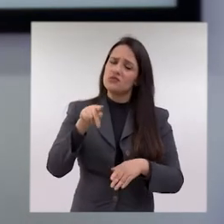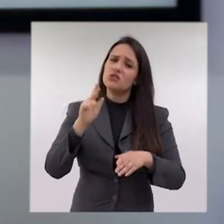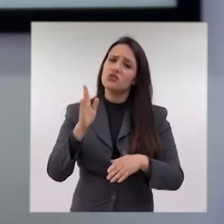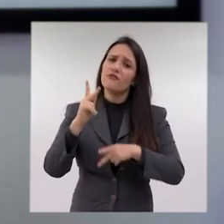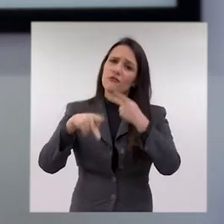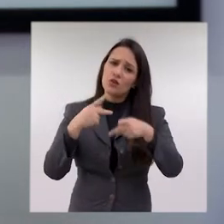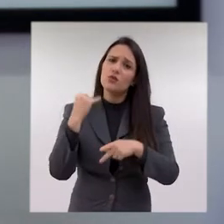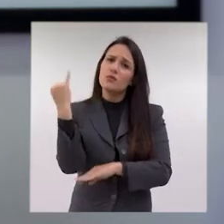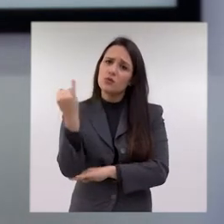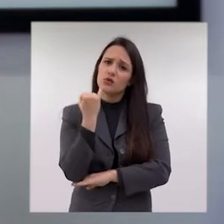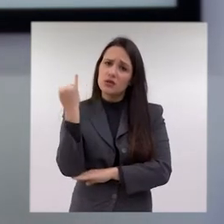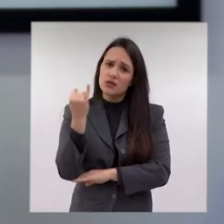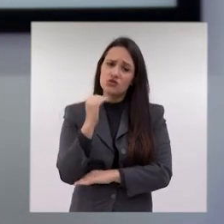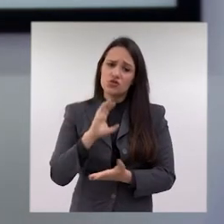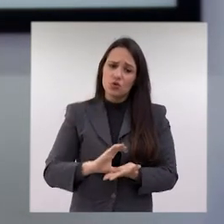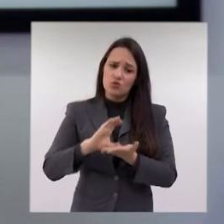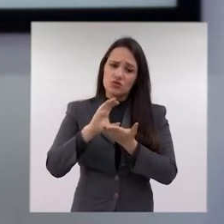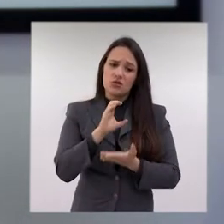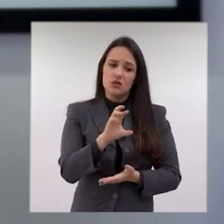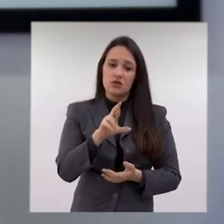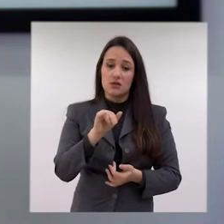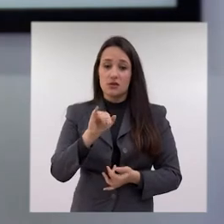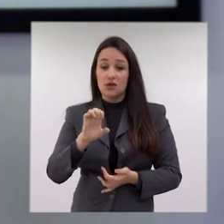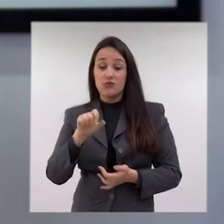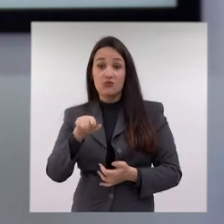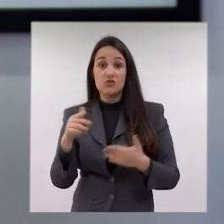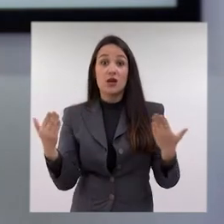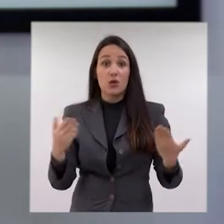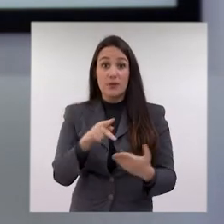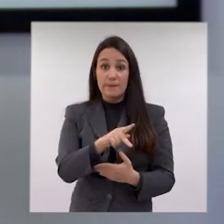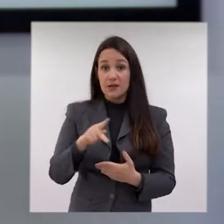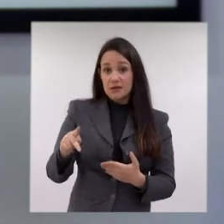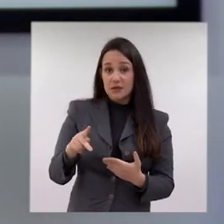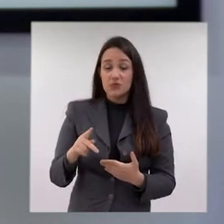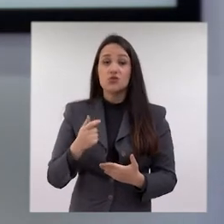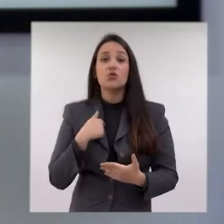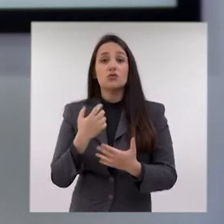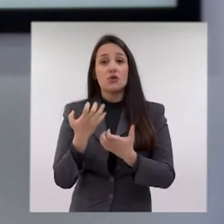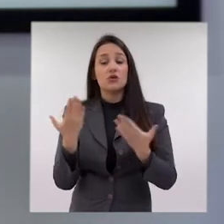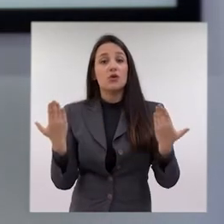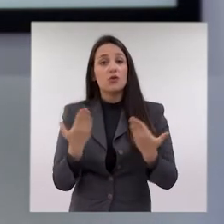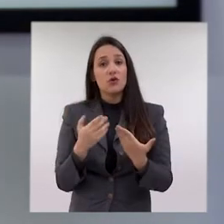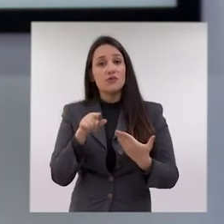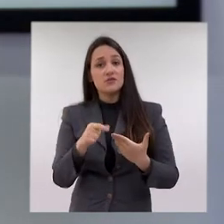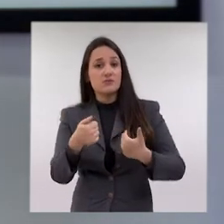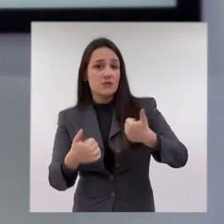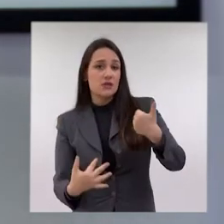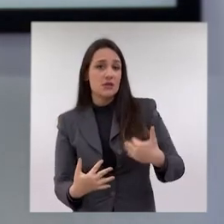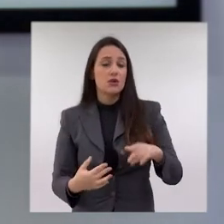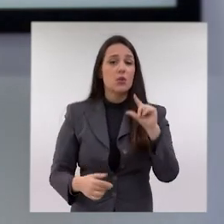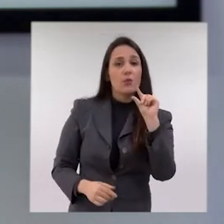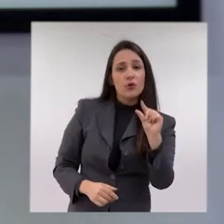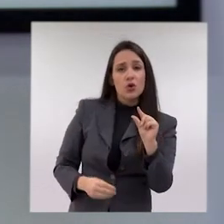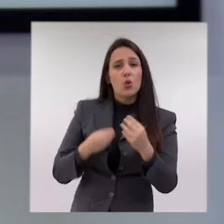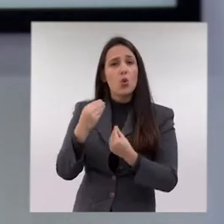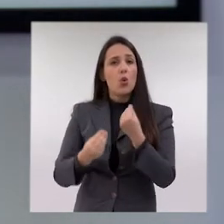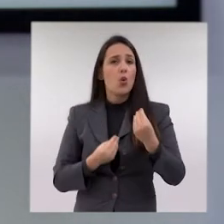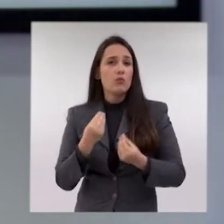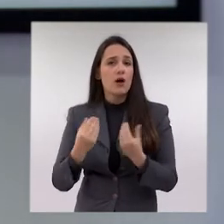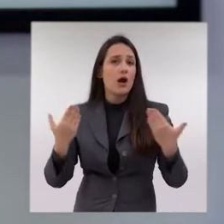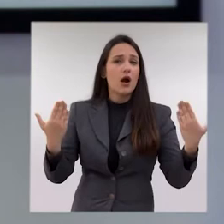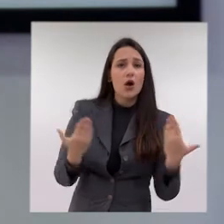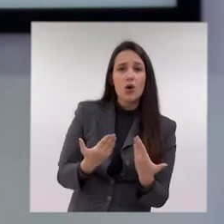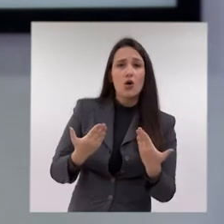a importância do CRI, e o senhor é o atual presidente do Conselho, eu queria que o senhor falasse um pouquinho também